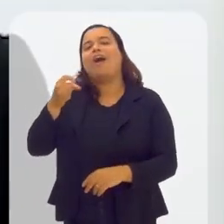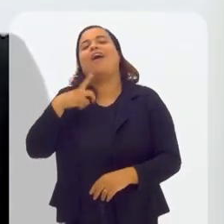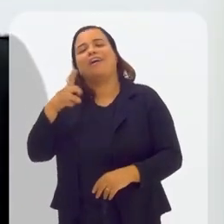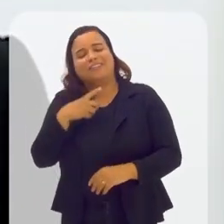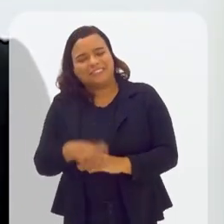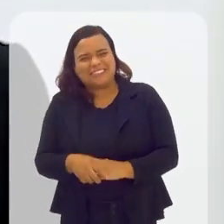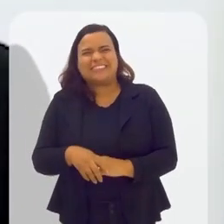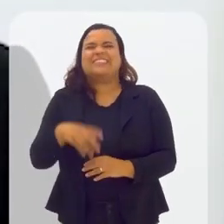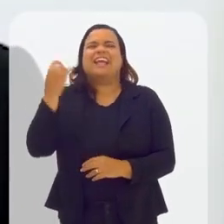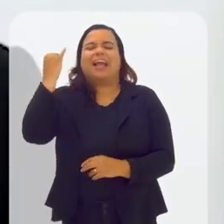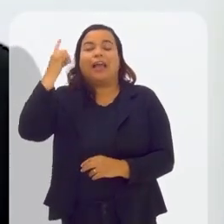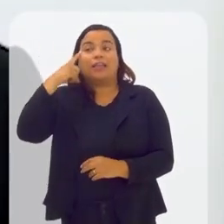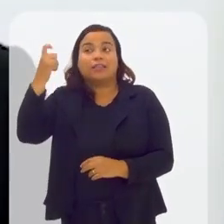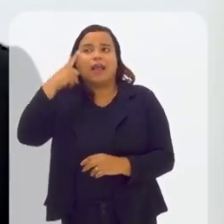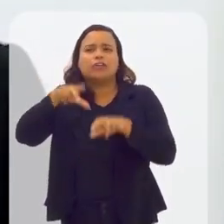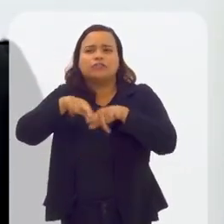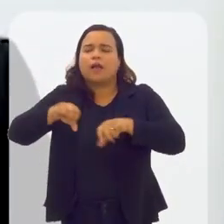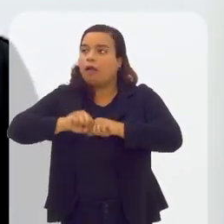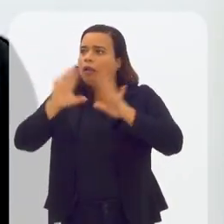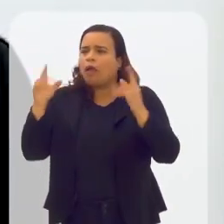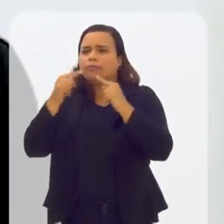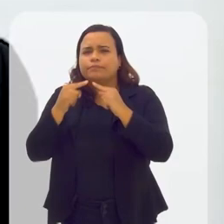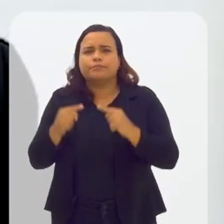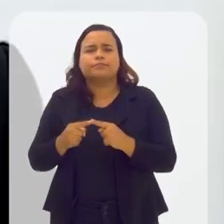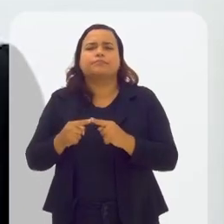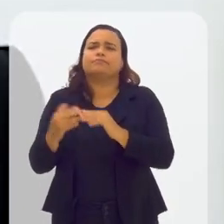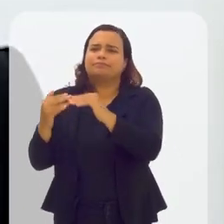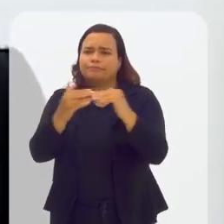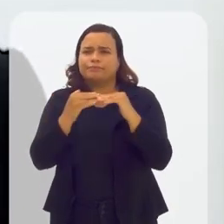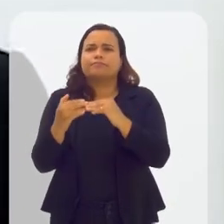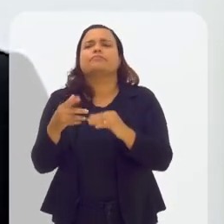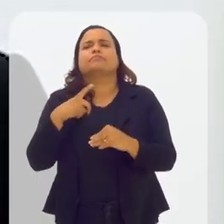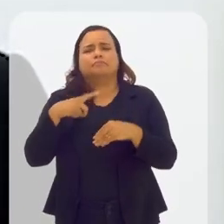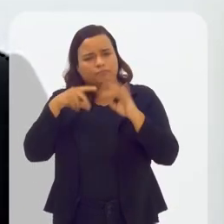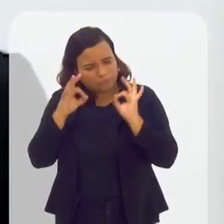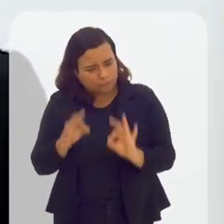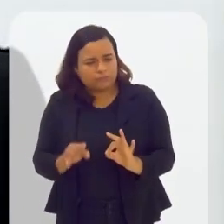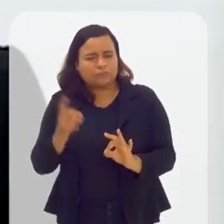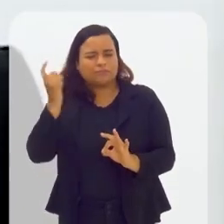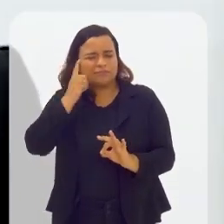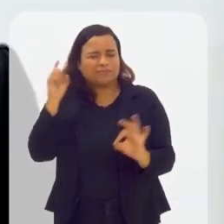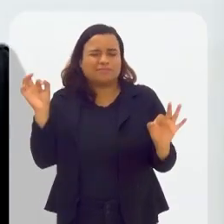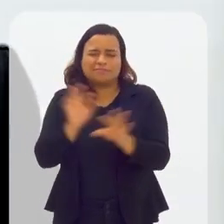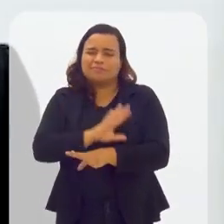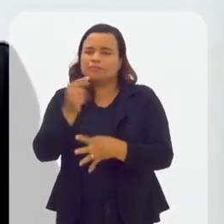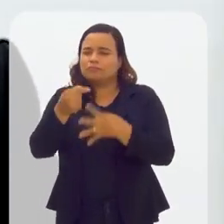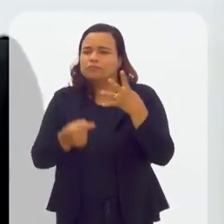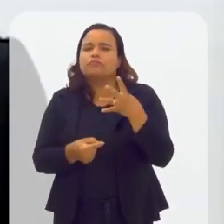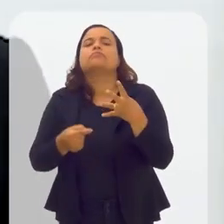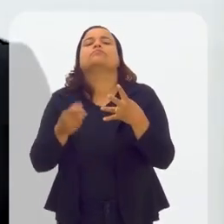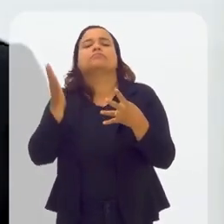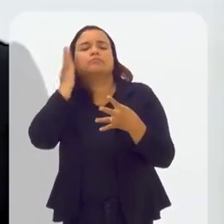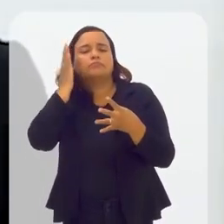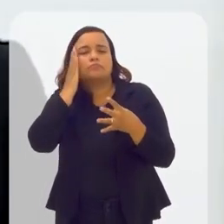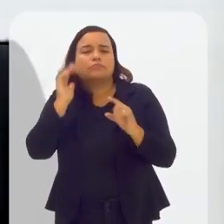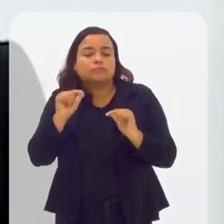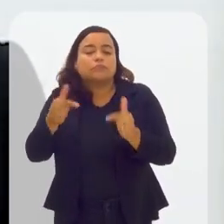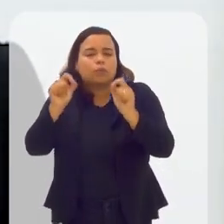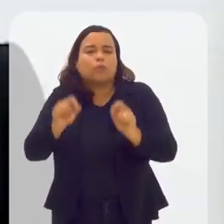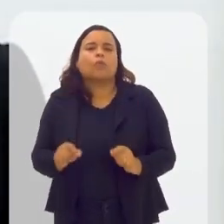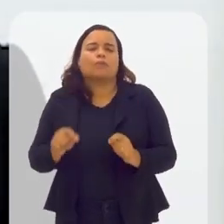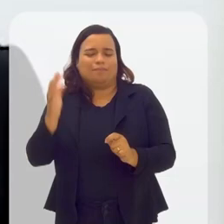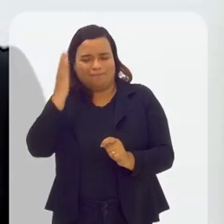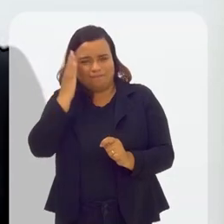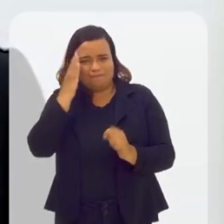enorme. E é isso, nós temos ideias claras, eu acho que são ideias bem alinhadas com coisas que vocês têm na cabeça, tá?